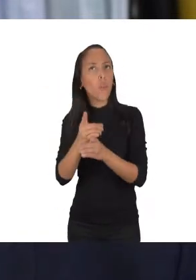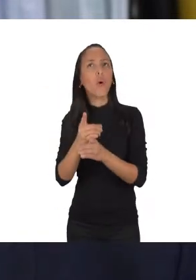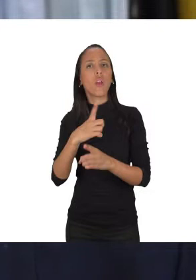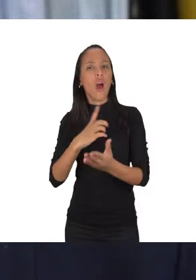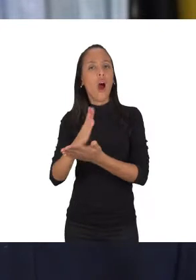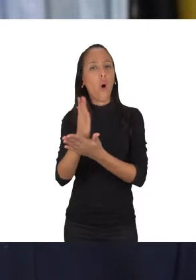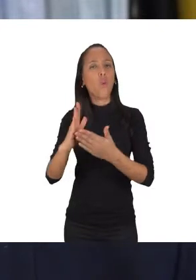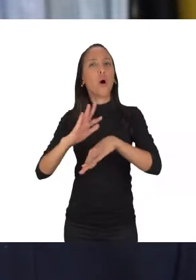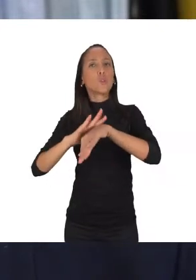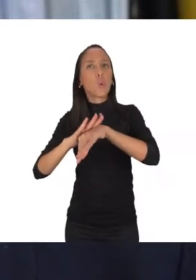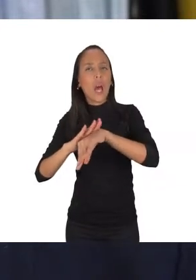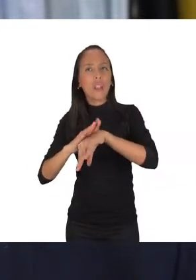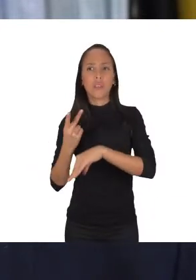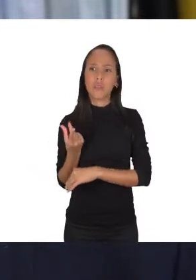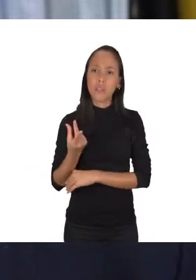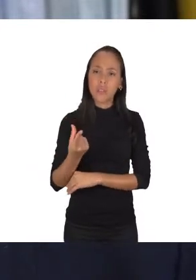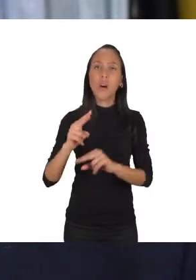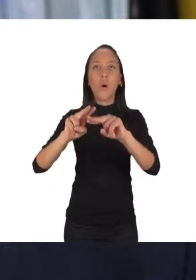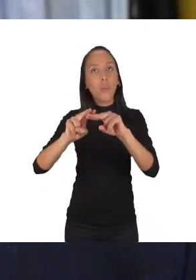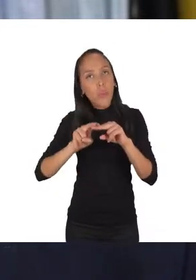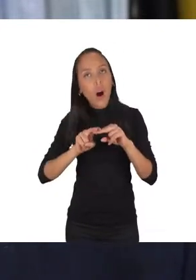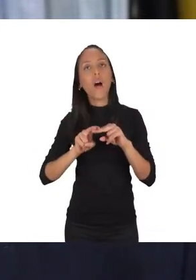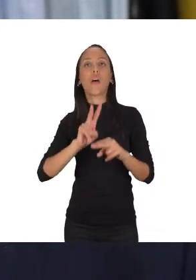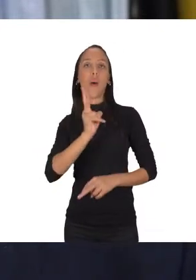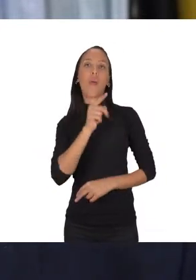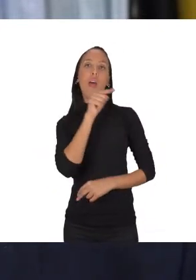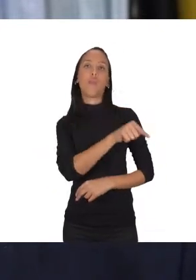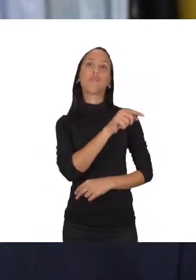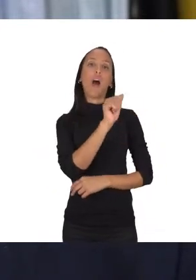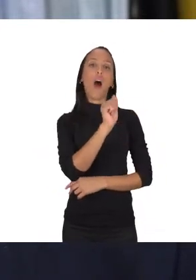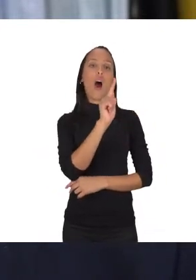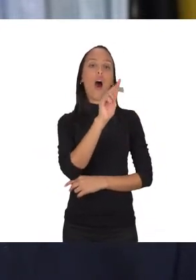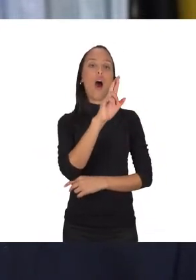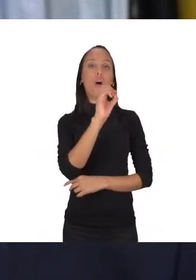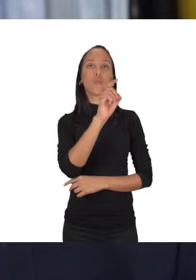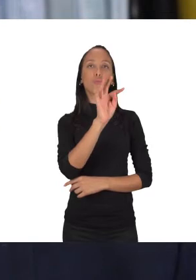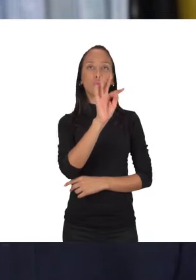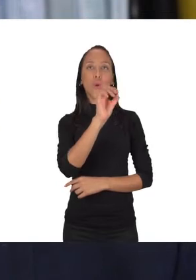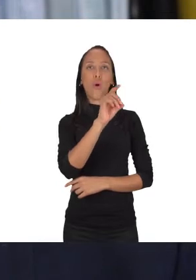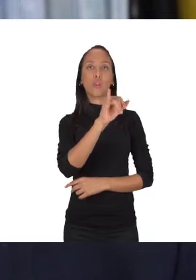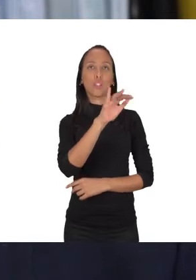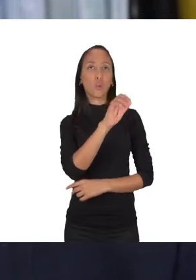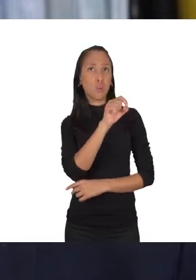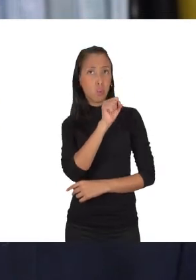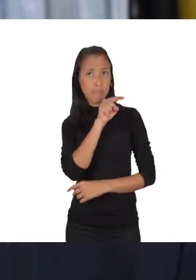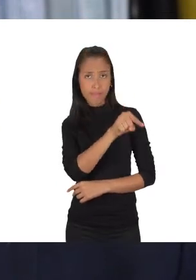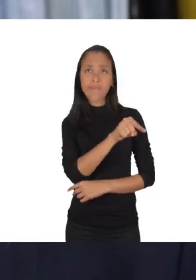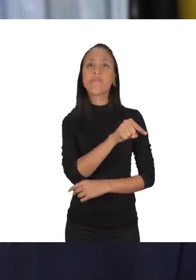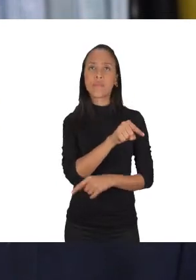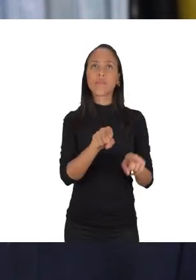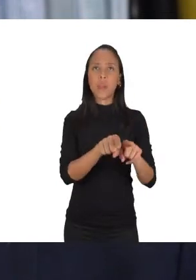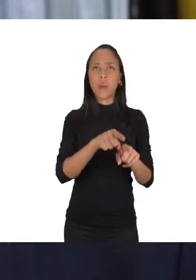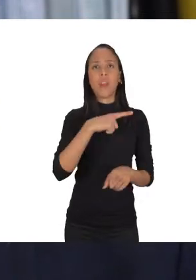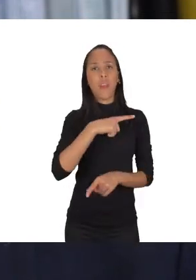bem reconhecidas a essa relação entre a exposição prolongada, crônica, e o adoecimento, ou até os